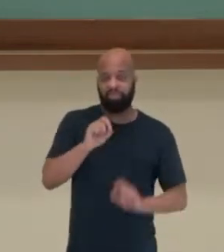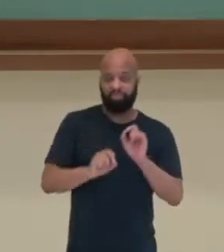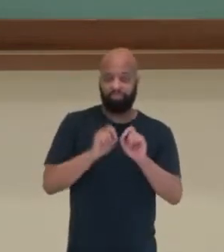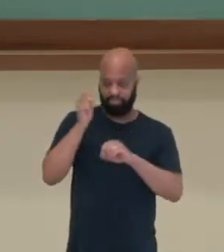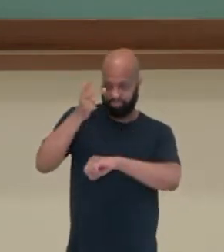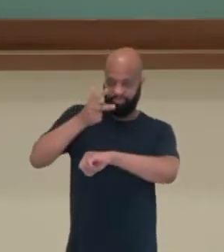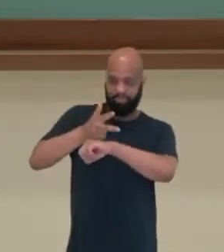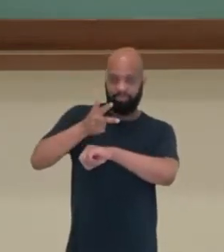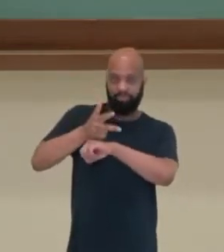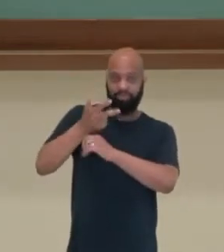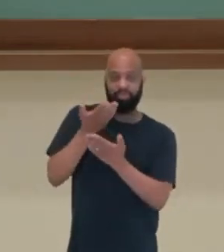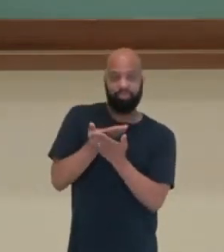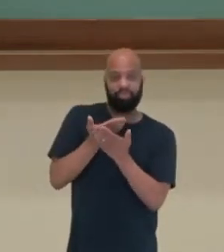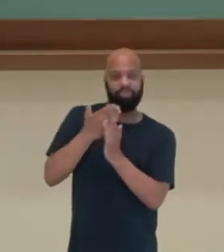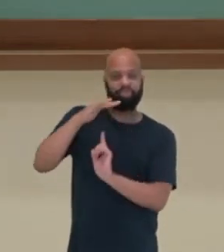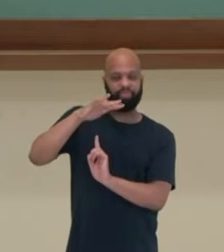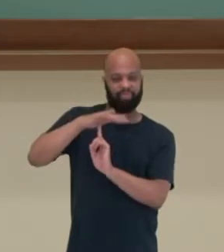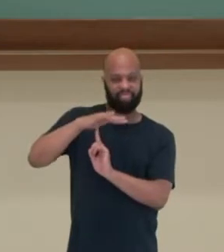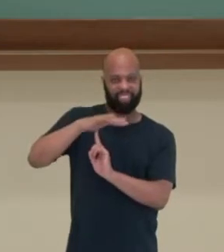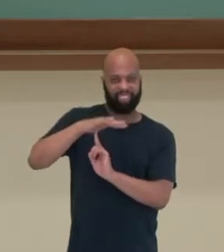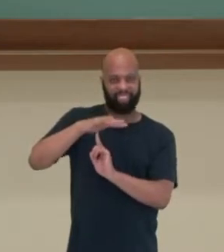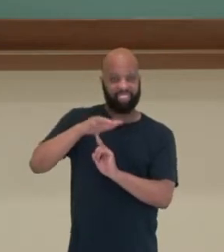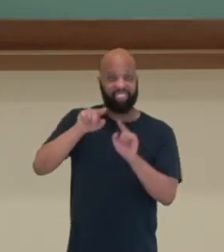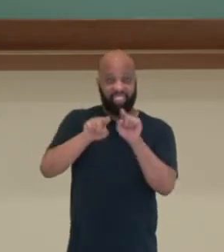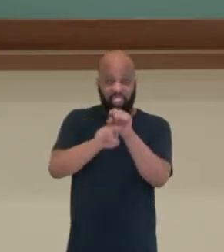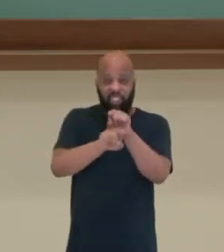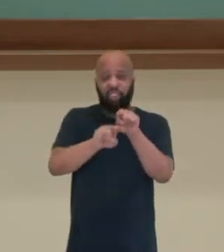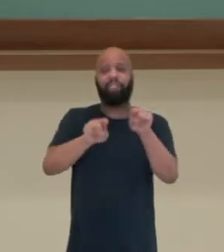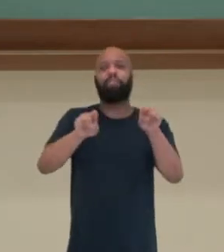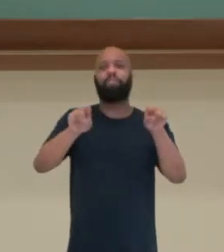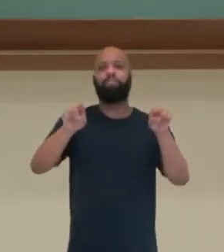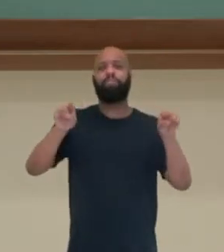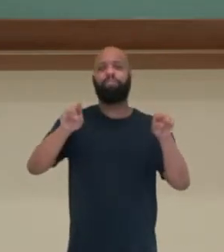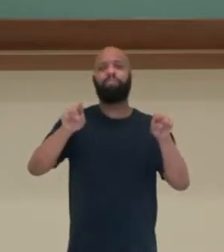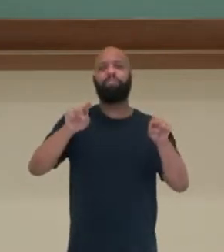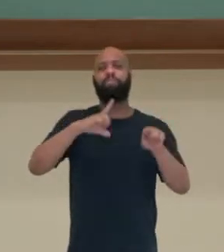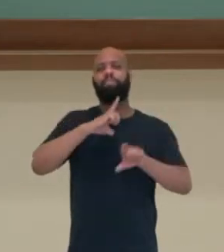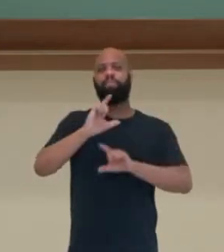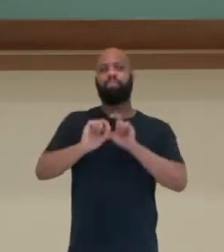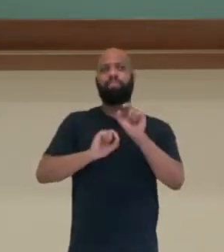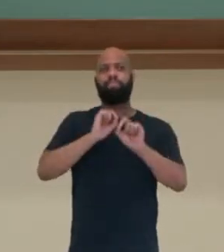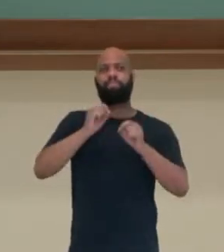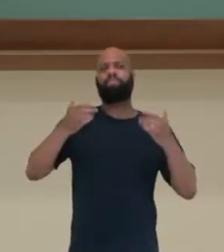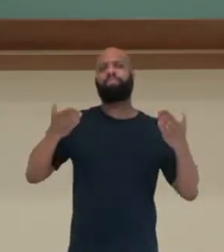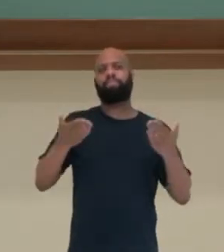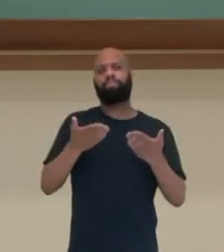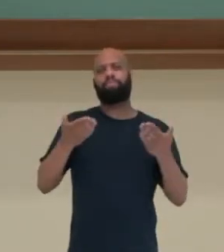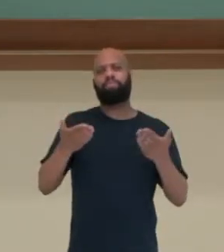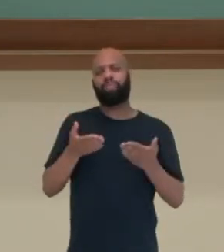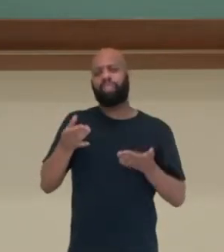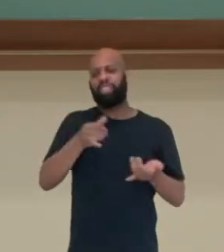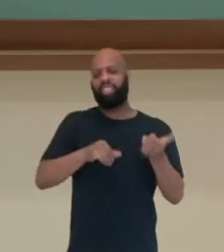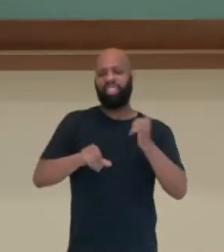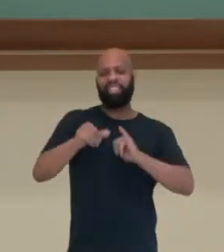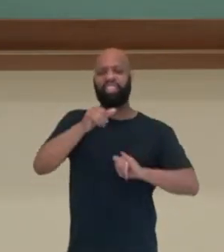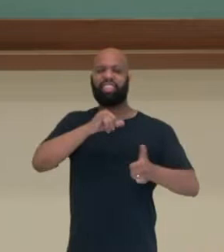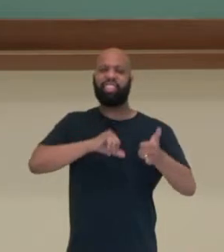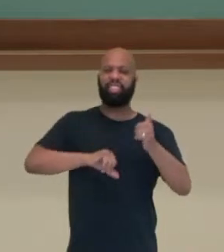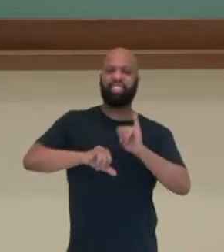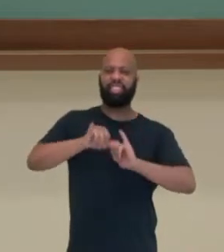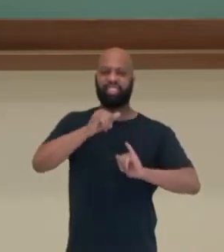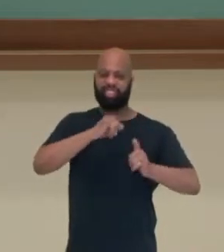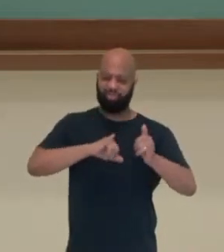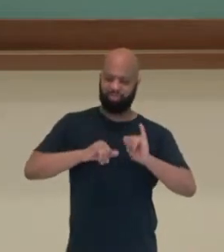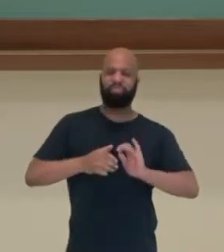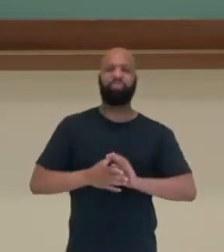do Aula Paraná para levar até você mais uma dose diária de química. Ah, professor,